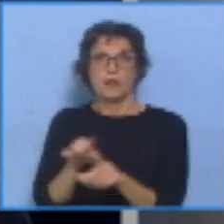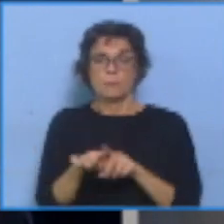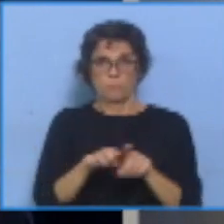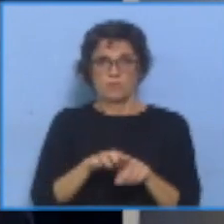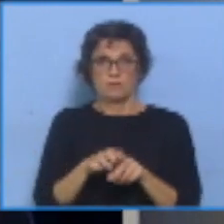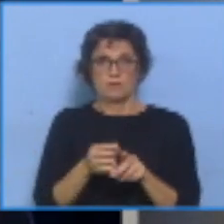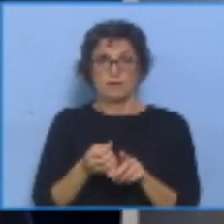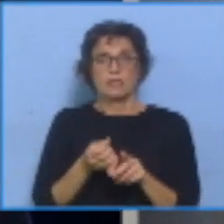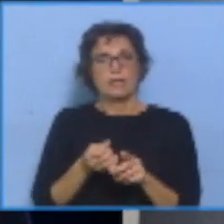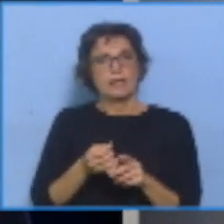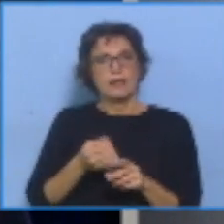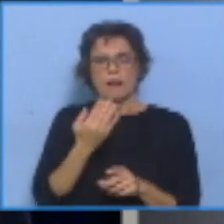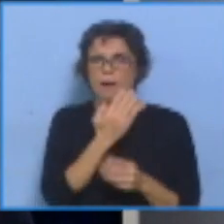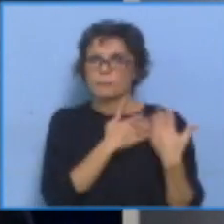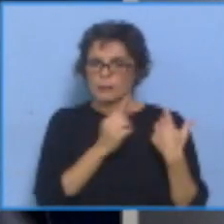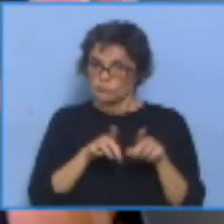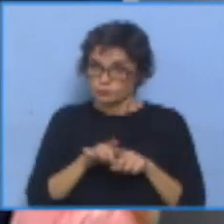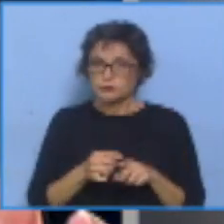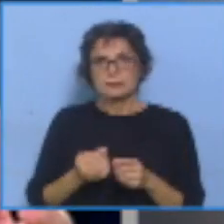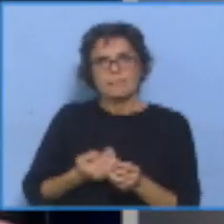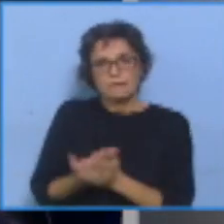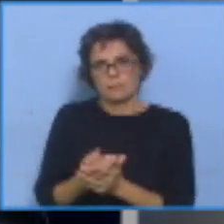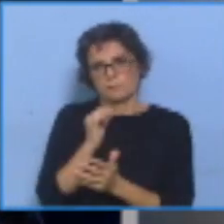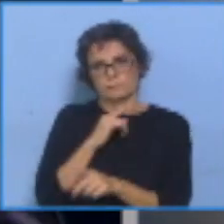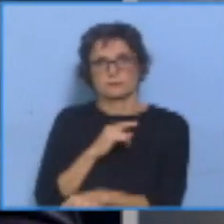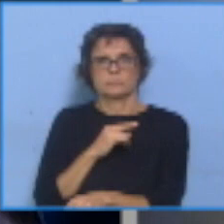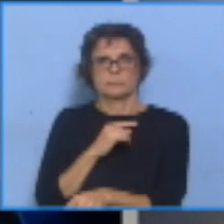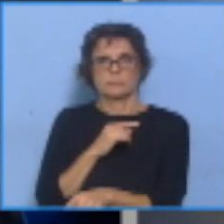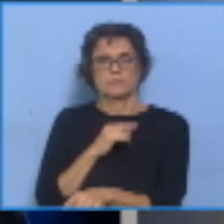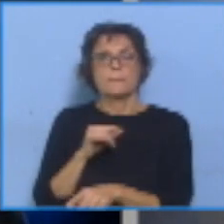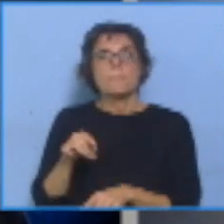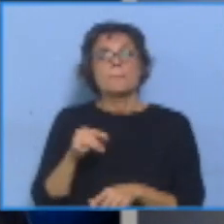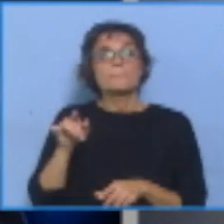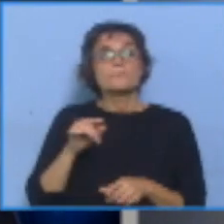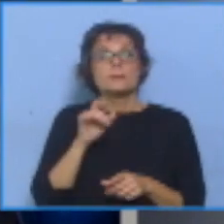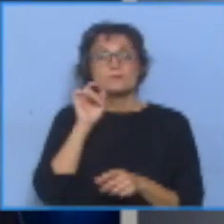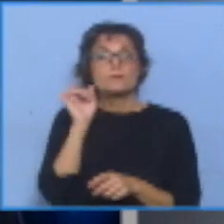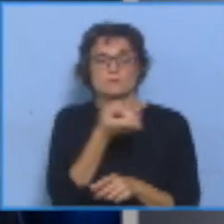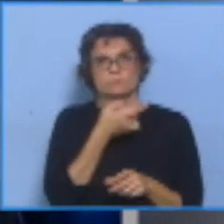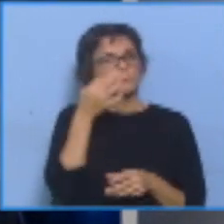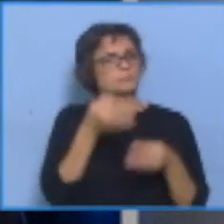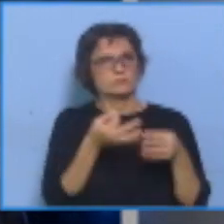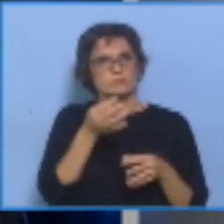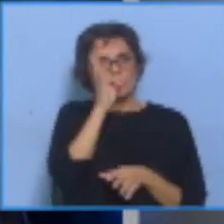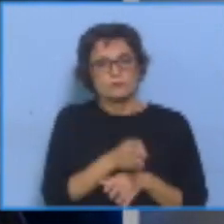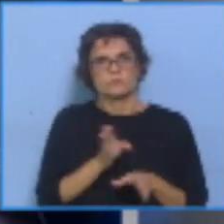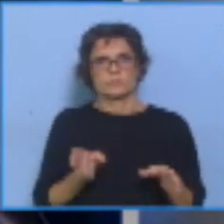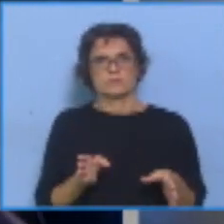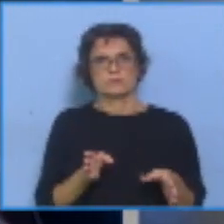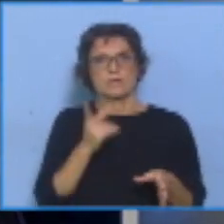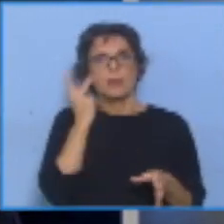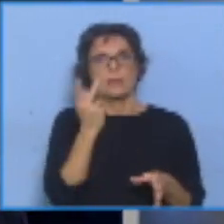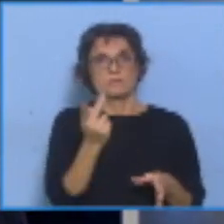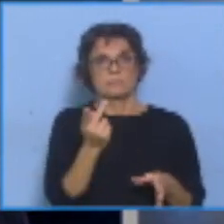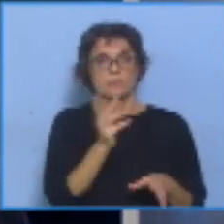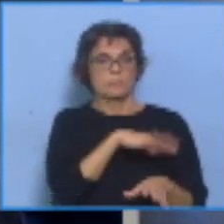justa. Essa busca da justiça, que é um tema grego, que ela muitas vezes refere isso em alguns poemas que escreve, nomeadamente no